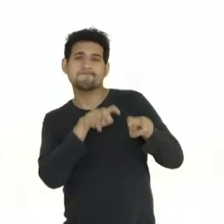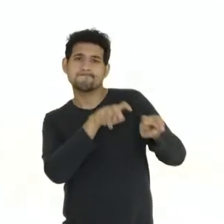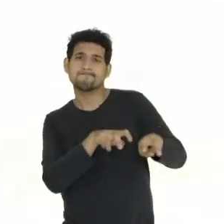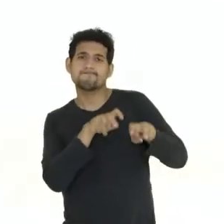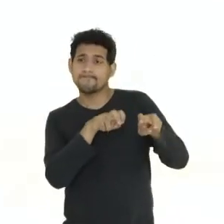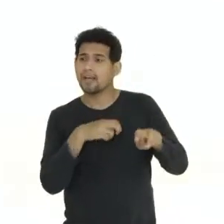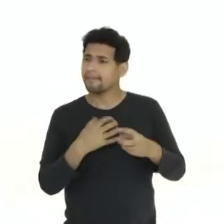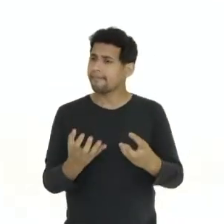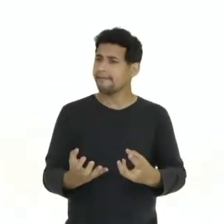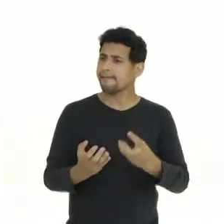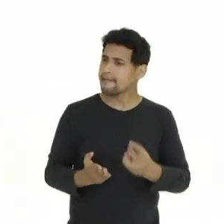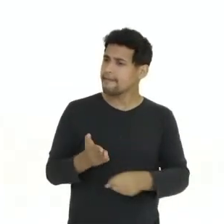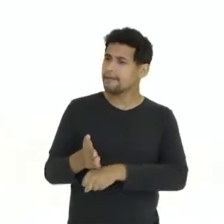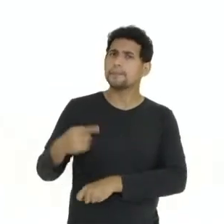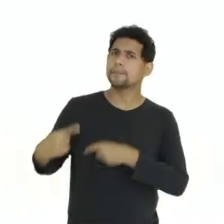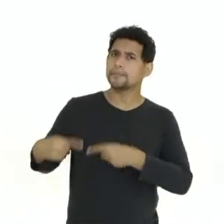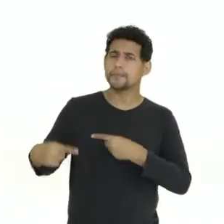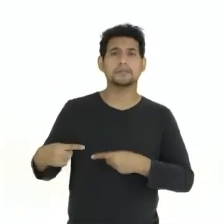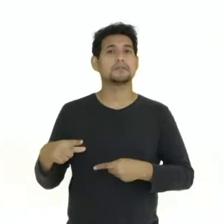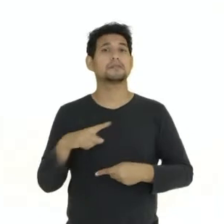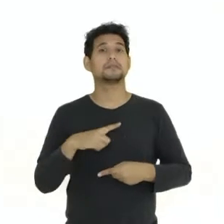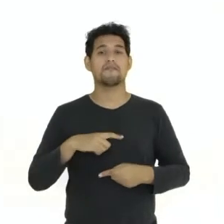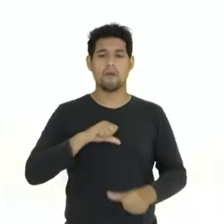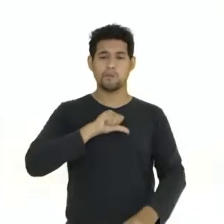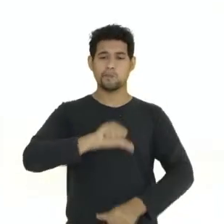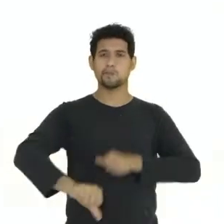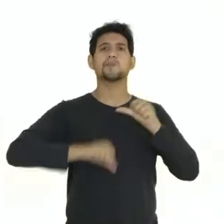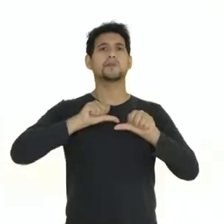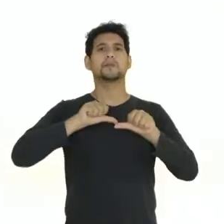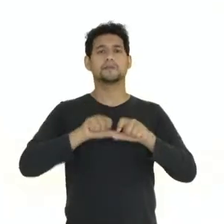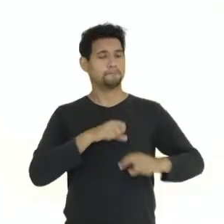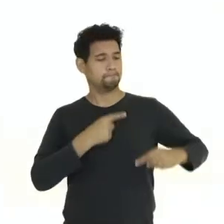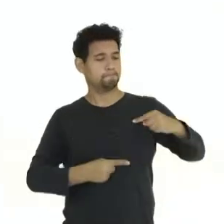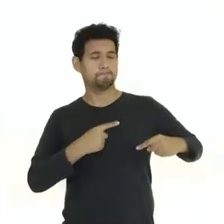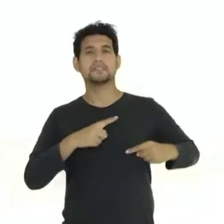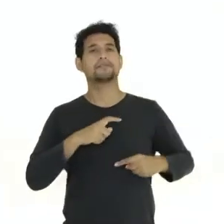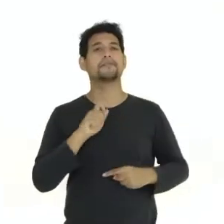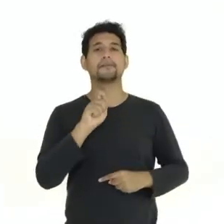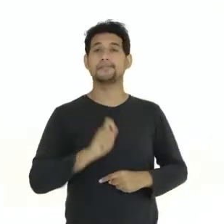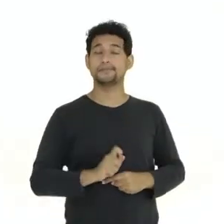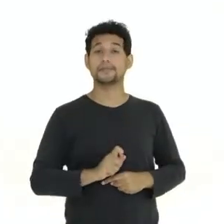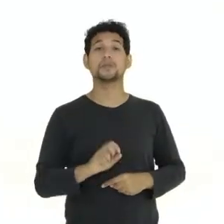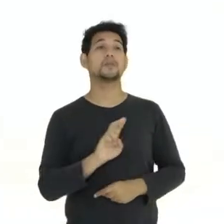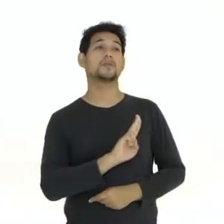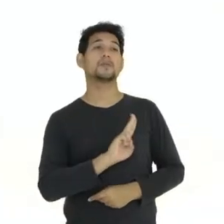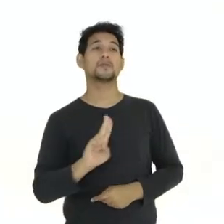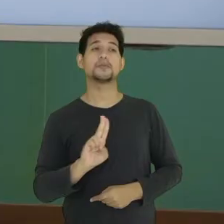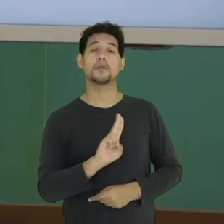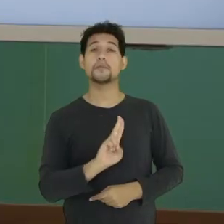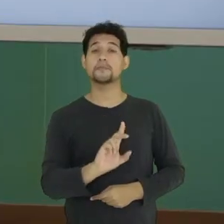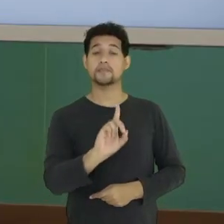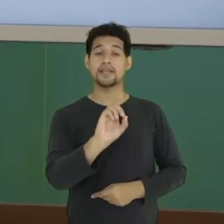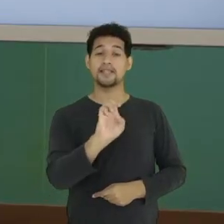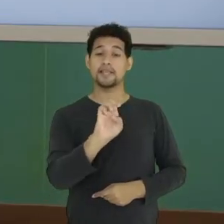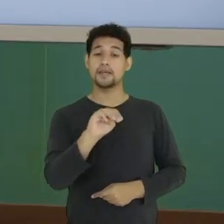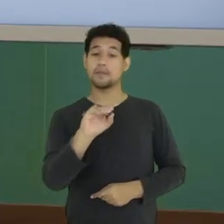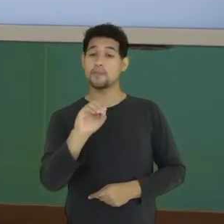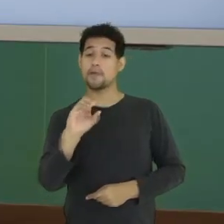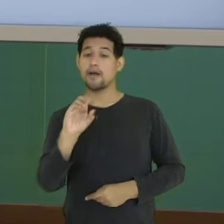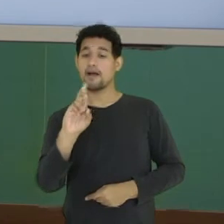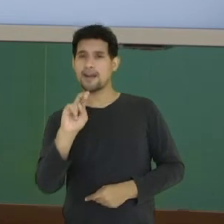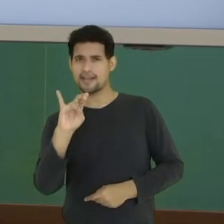vida política, houve uma revolução política que resultou na chamada democracia, a